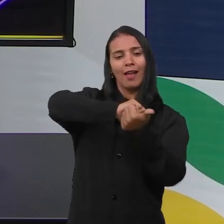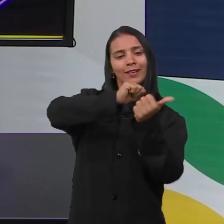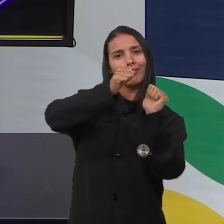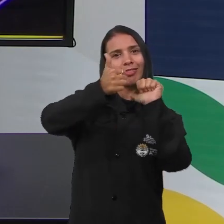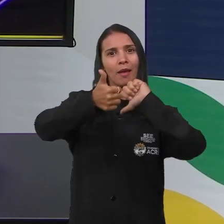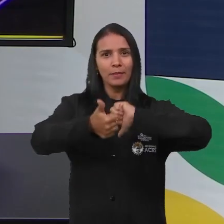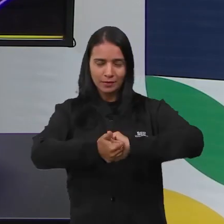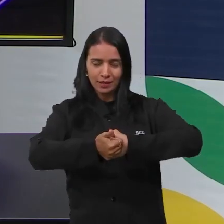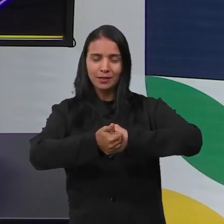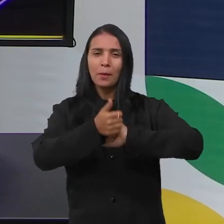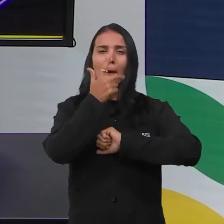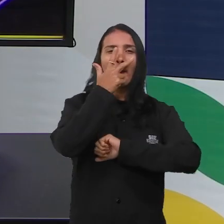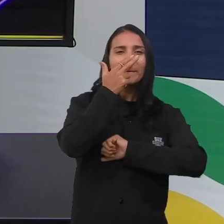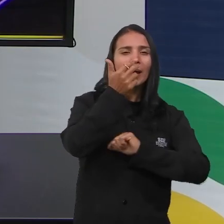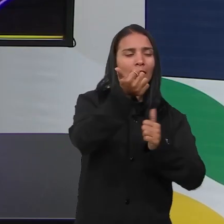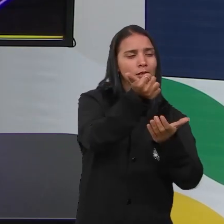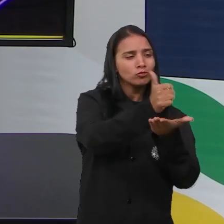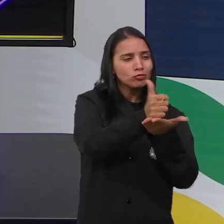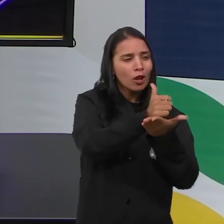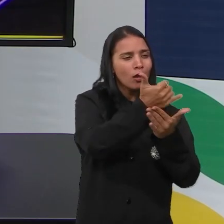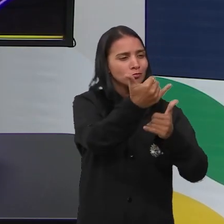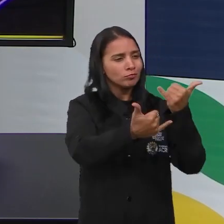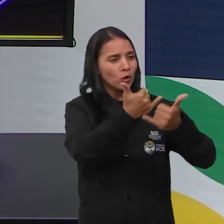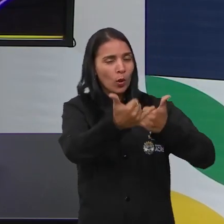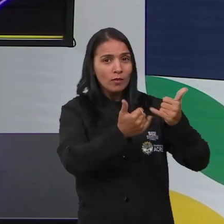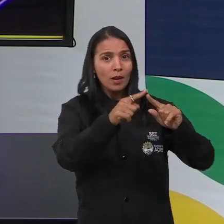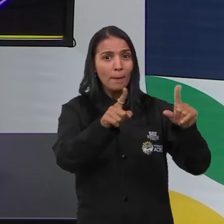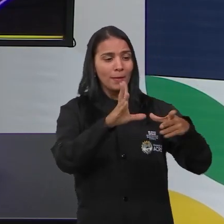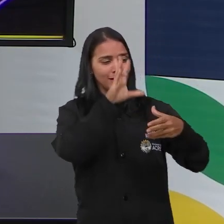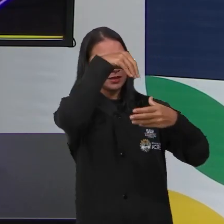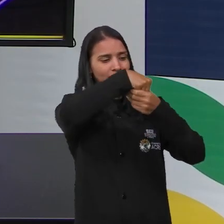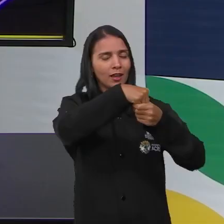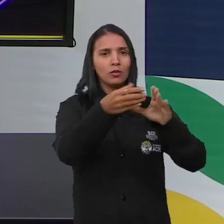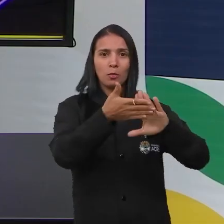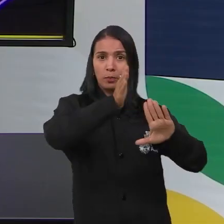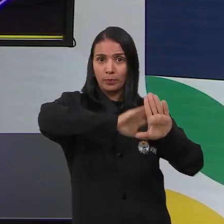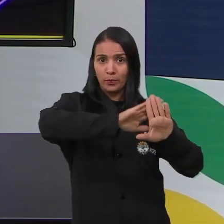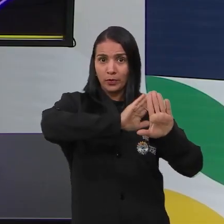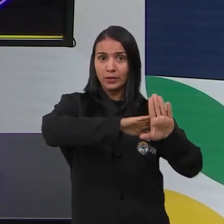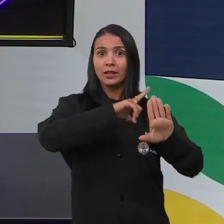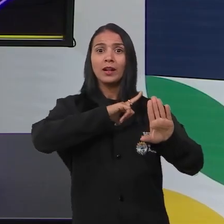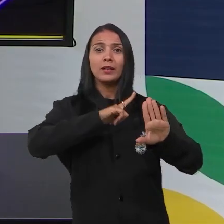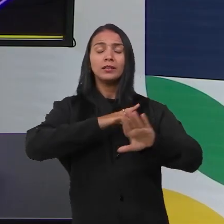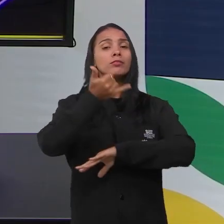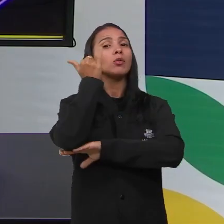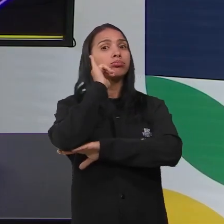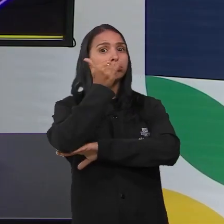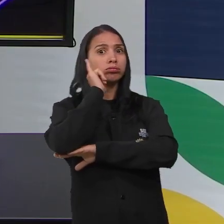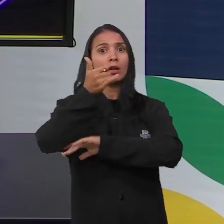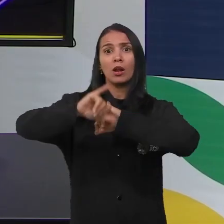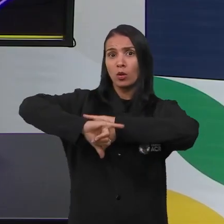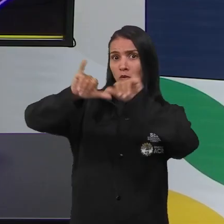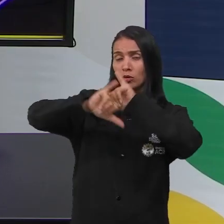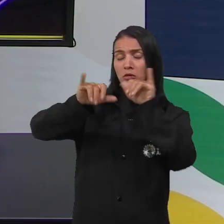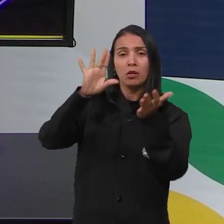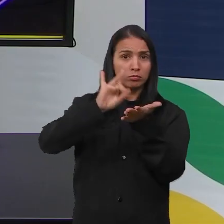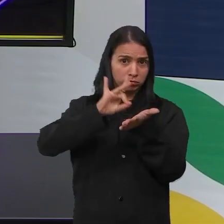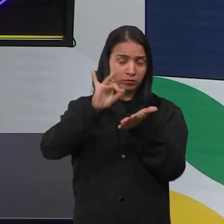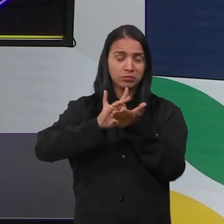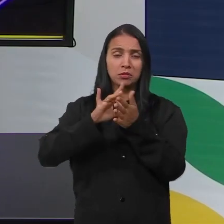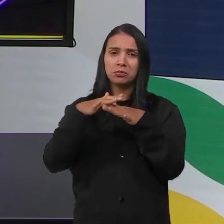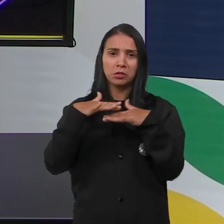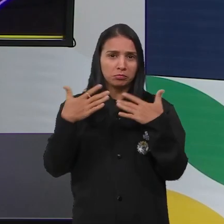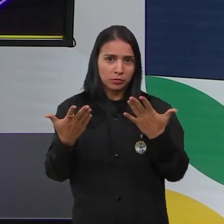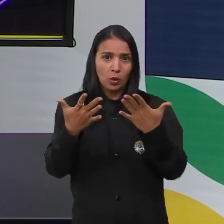ter um game em que a gente vai fazendo uma narrativa de assuntos, de notícias reais. É